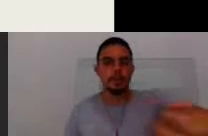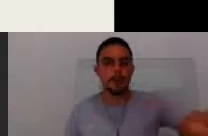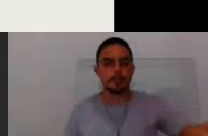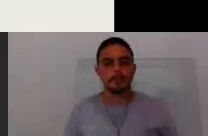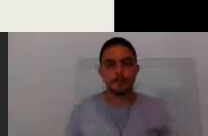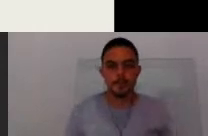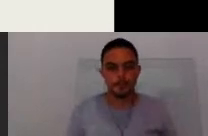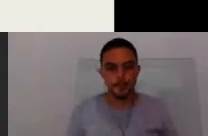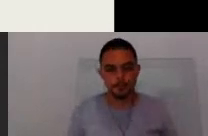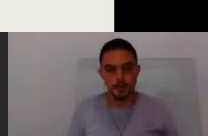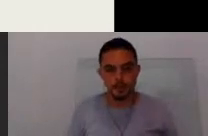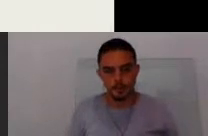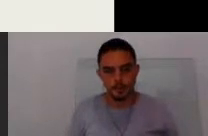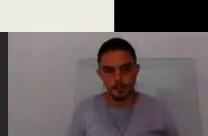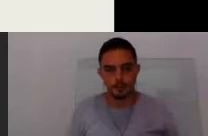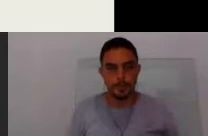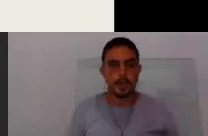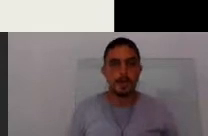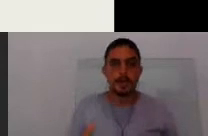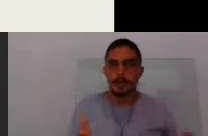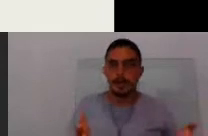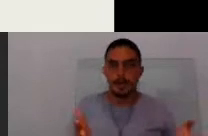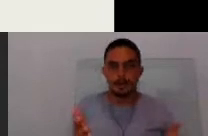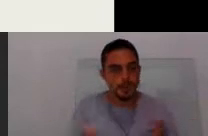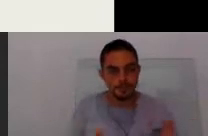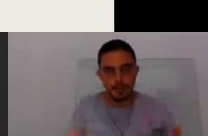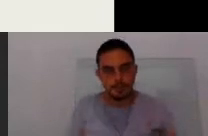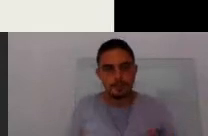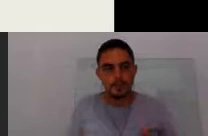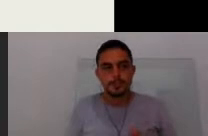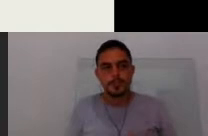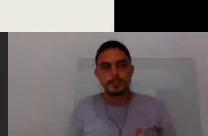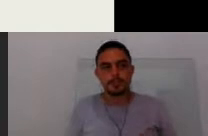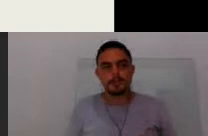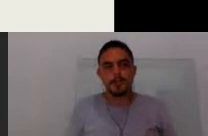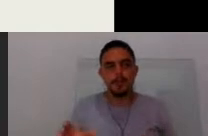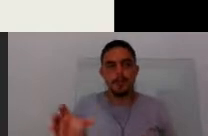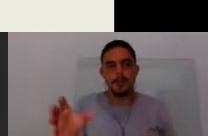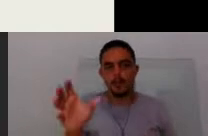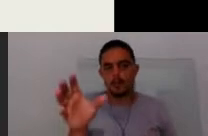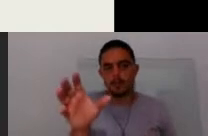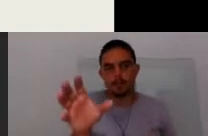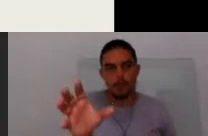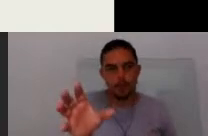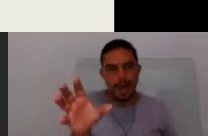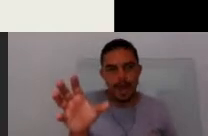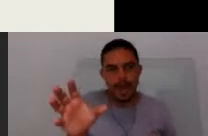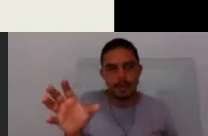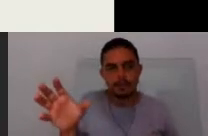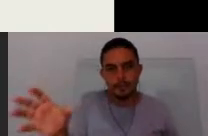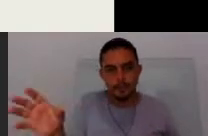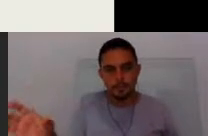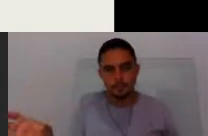caso o arenoso, e partículas menores, o argiloso, tá? A gente já falou sobre isso na sala também,